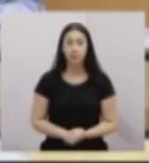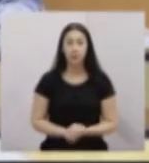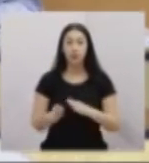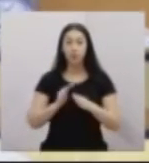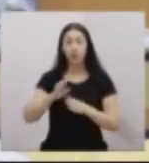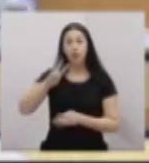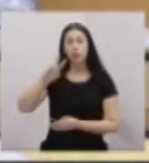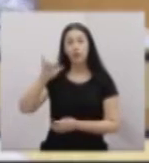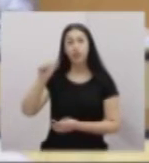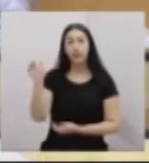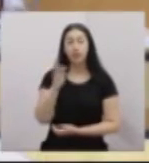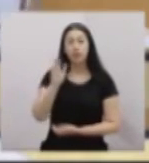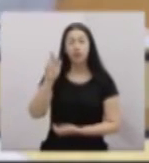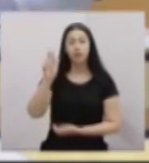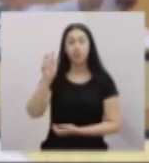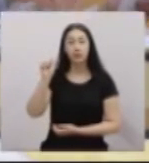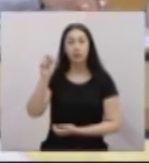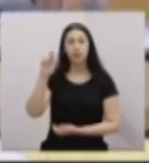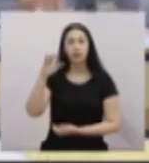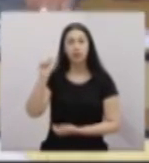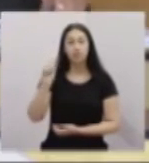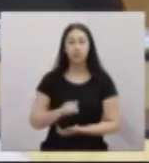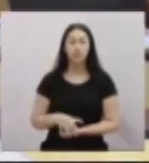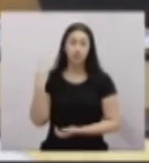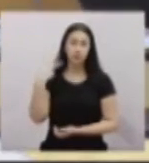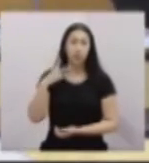em Jacareí. Autoria, vereador Luiz Flávio.